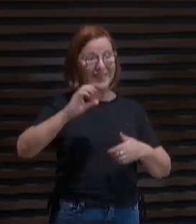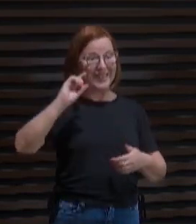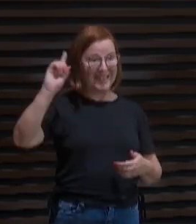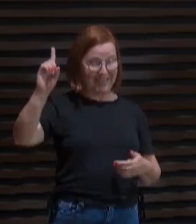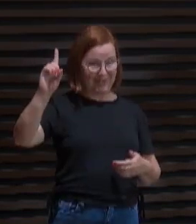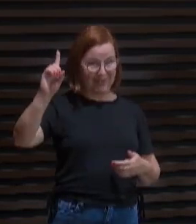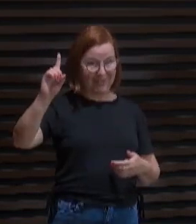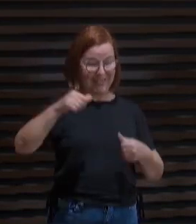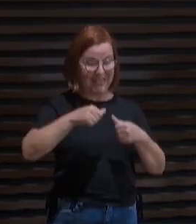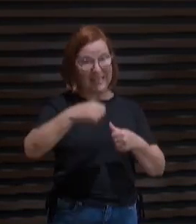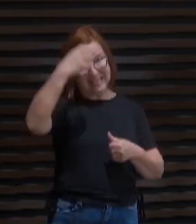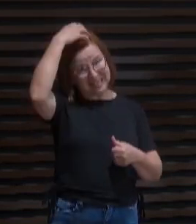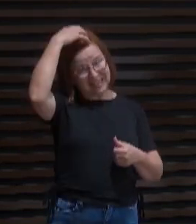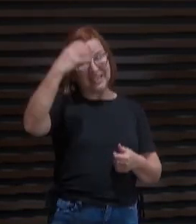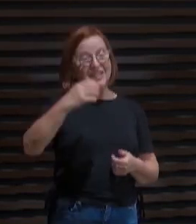desse homem aqui.